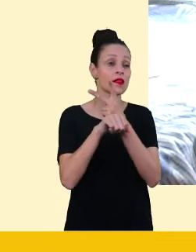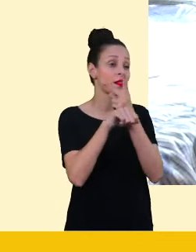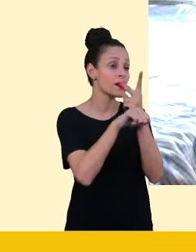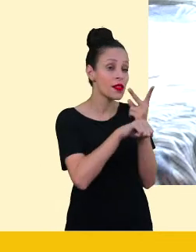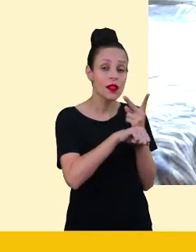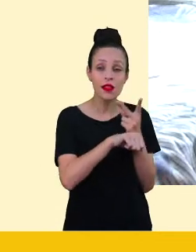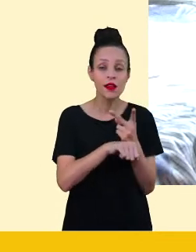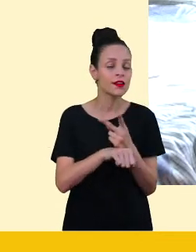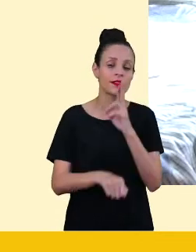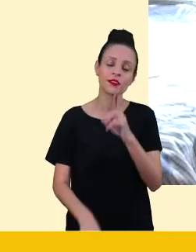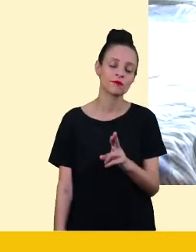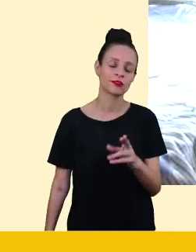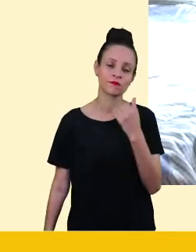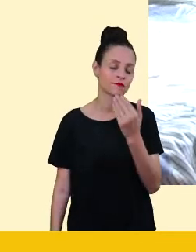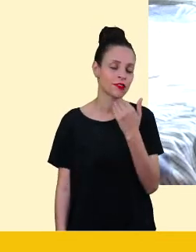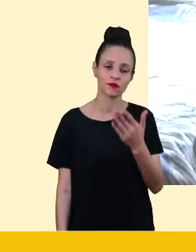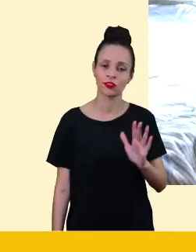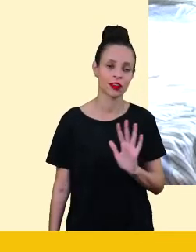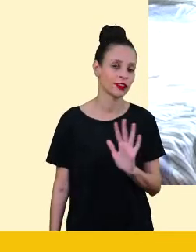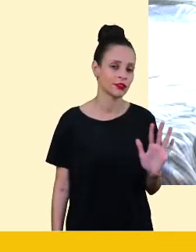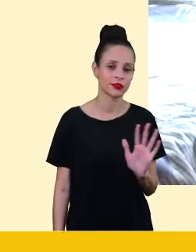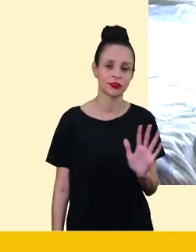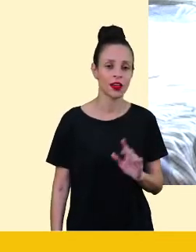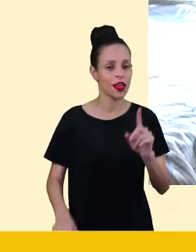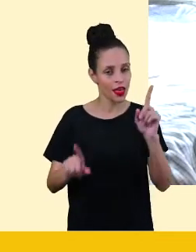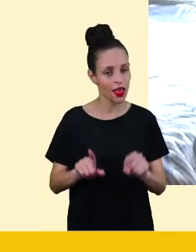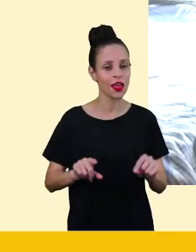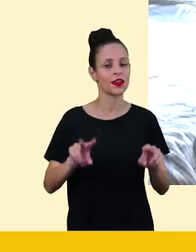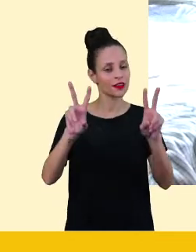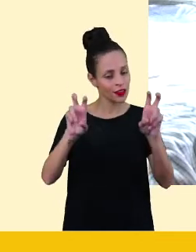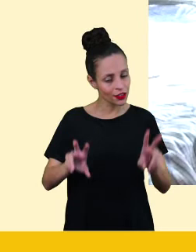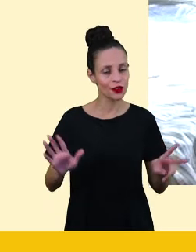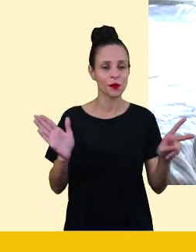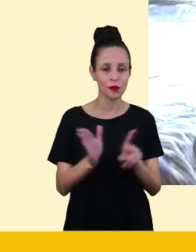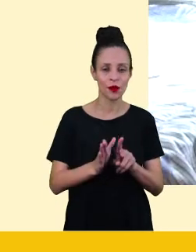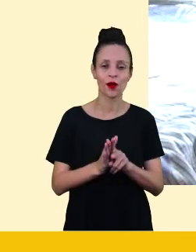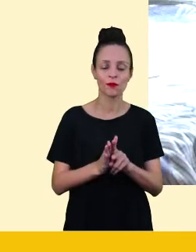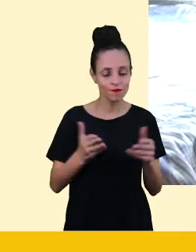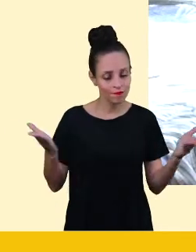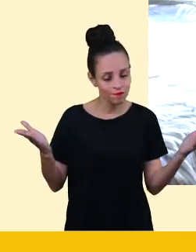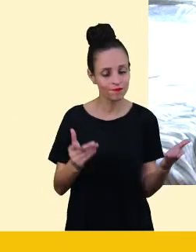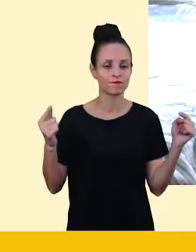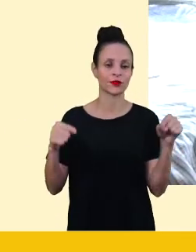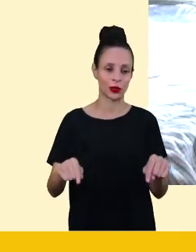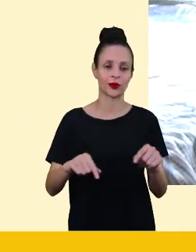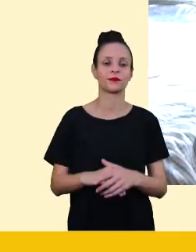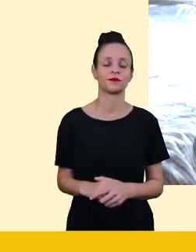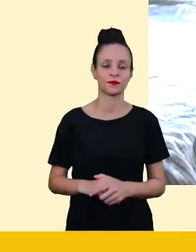ficar indo atrás dela, que exatamente as questões estavam sendo jogadas para o presente.